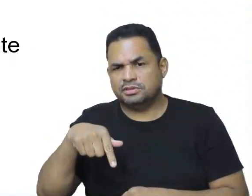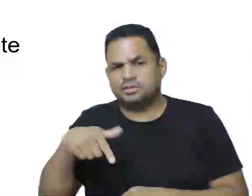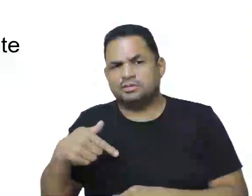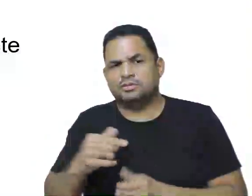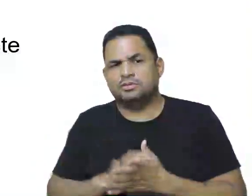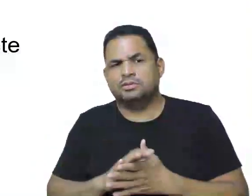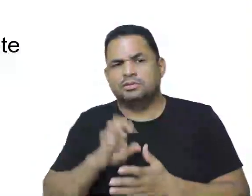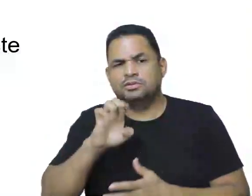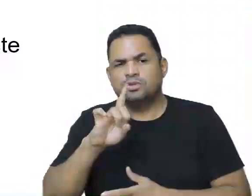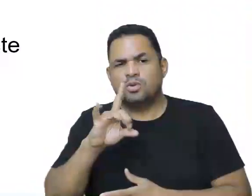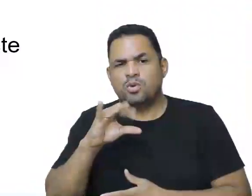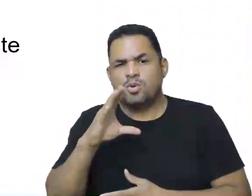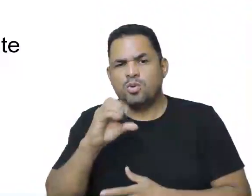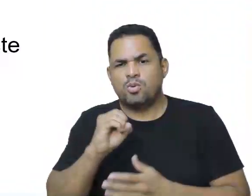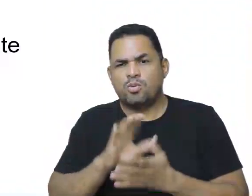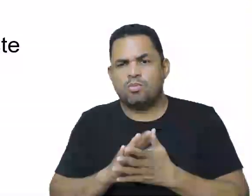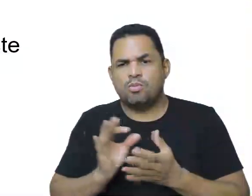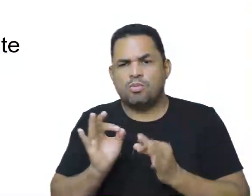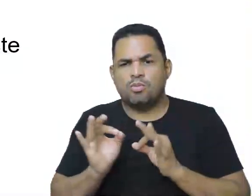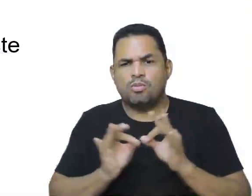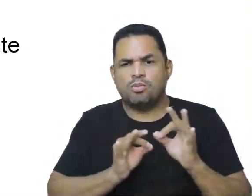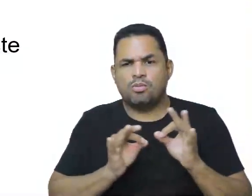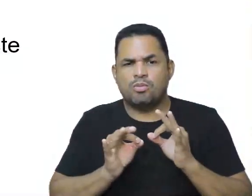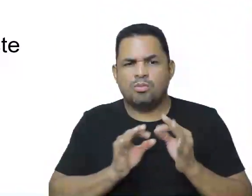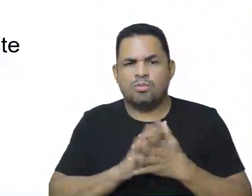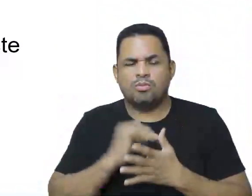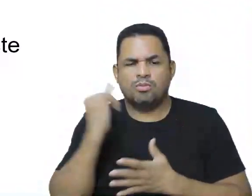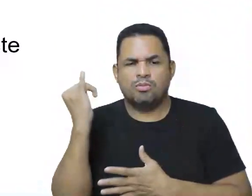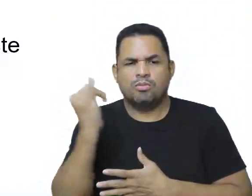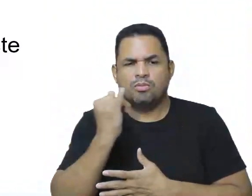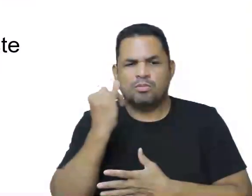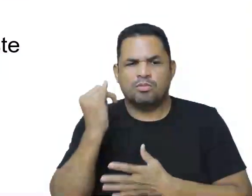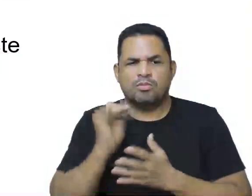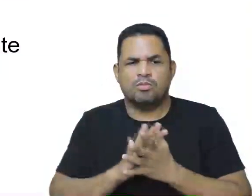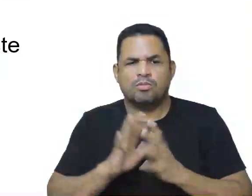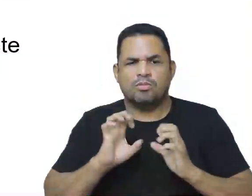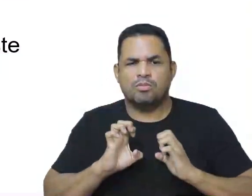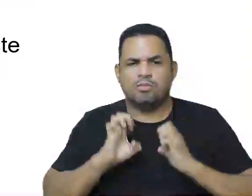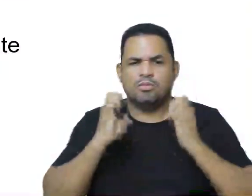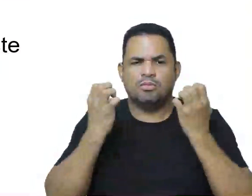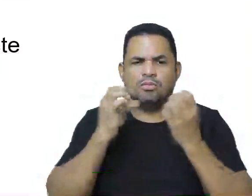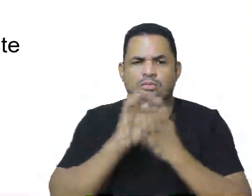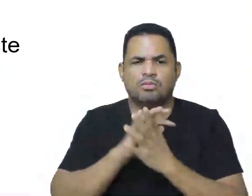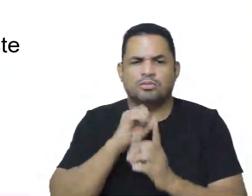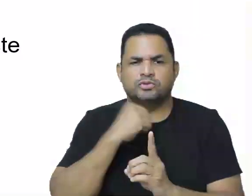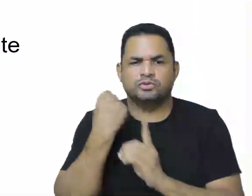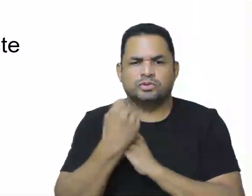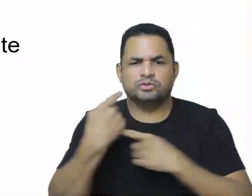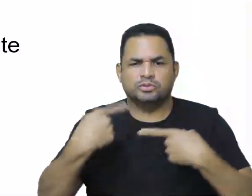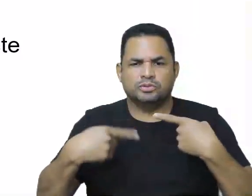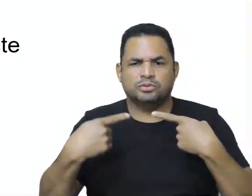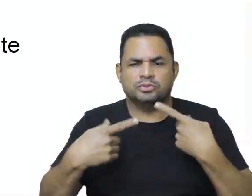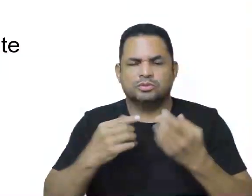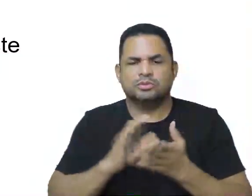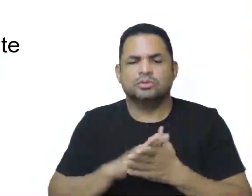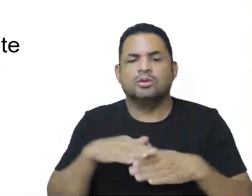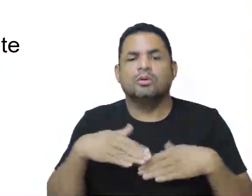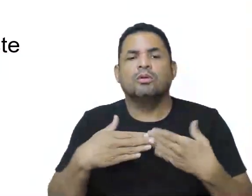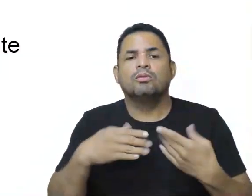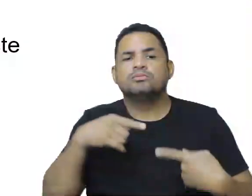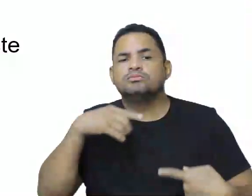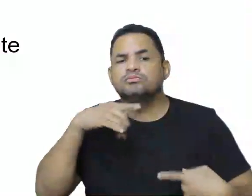Estocolmo, constituiu-se em importantíssimo evento sociopolítico voltado